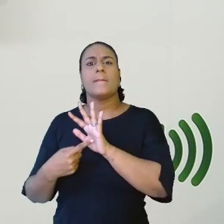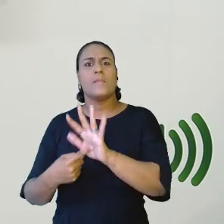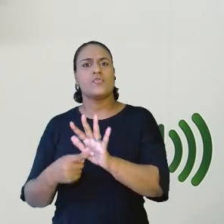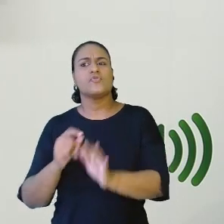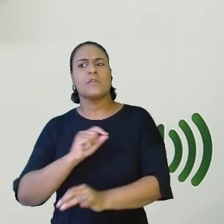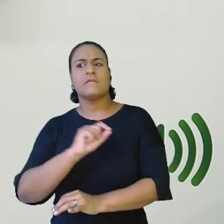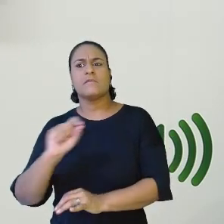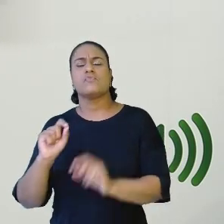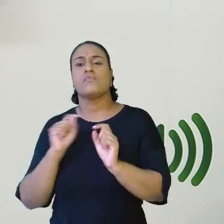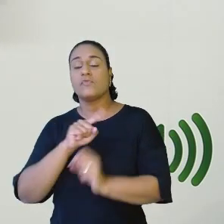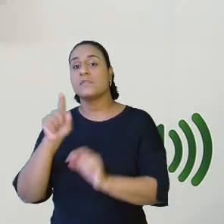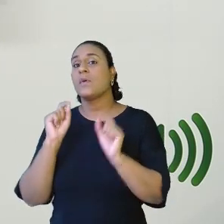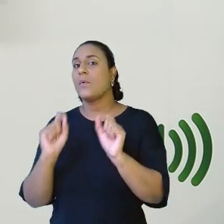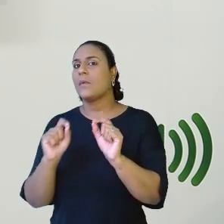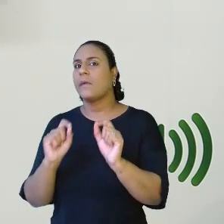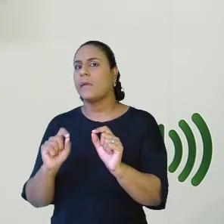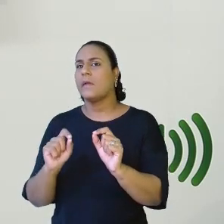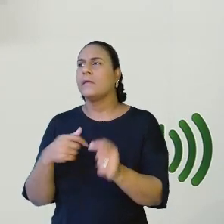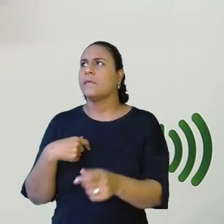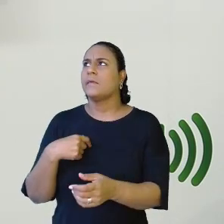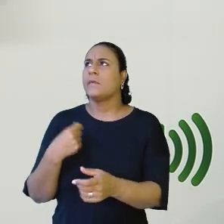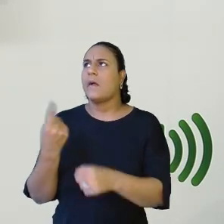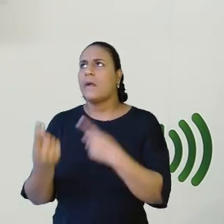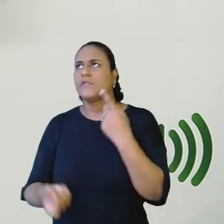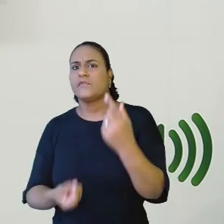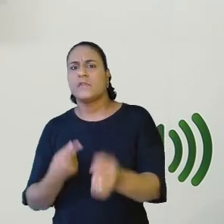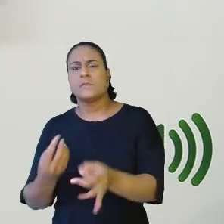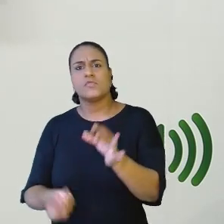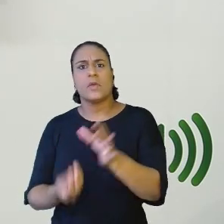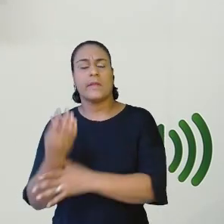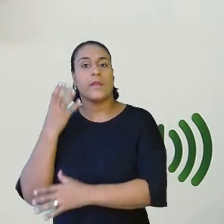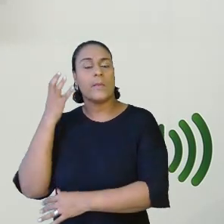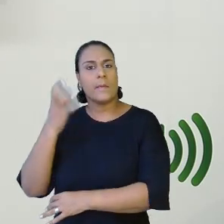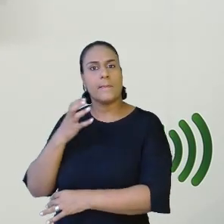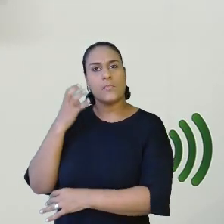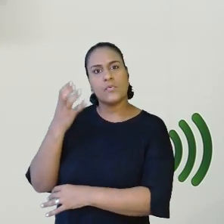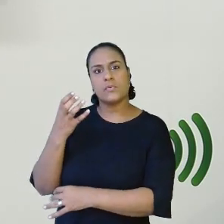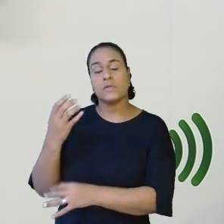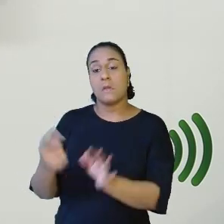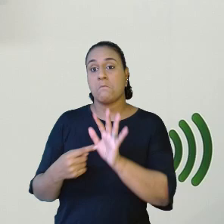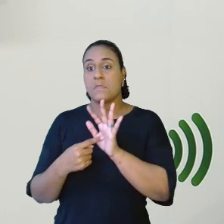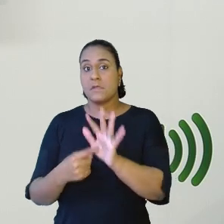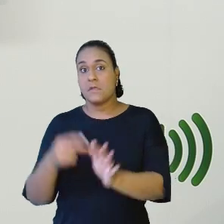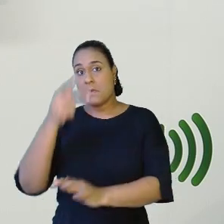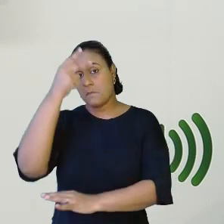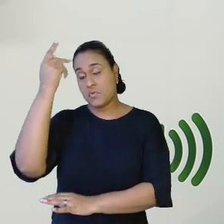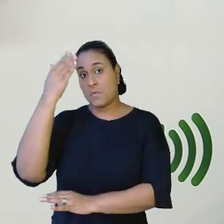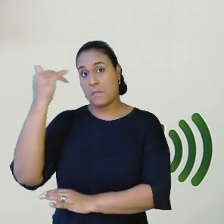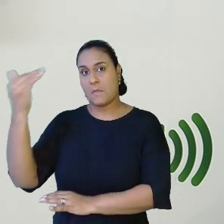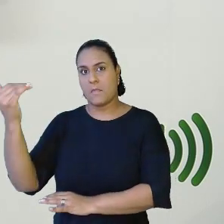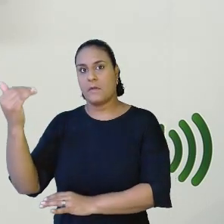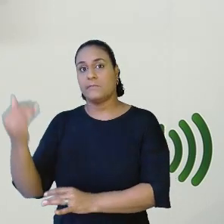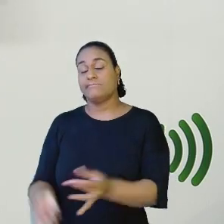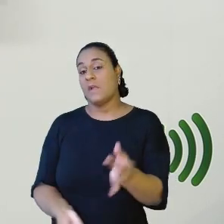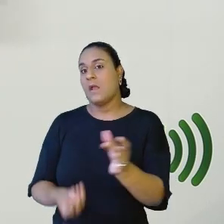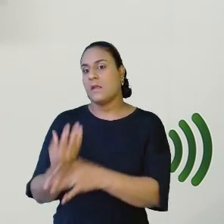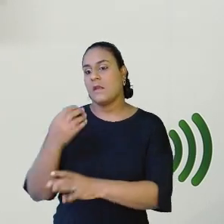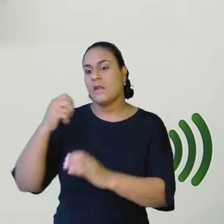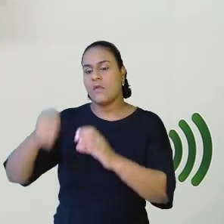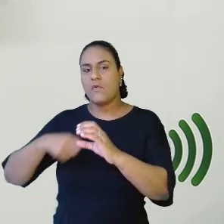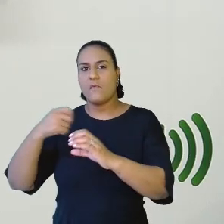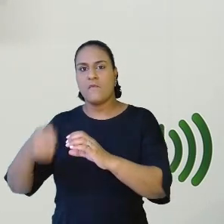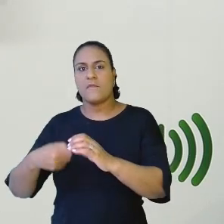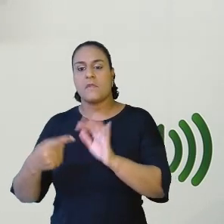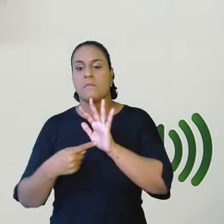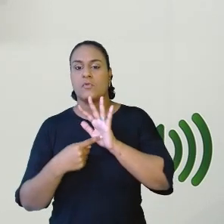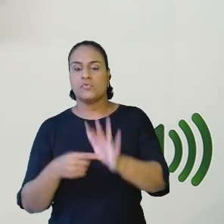é. Vocês sabem que muitas vezes alguém faz uma música ou quer apresentar um artista e ele cria um vídeo falando sobre aquilo, trazendo